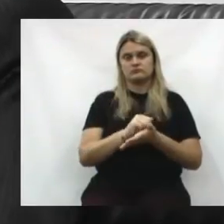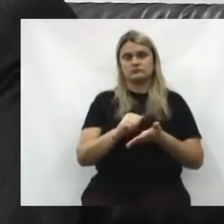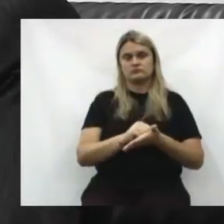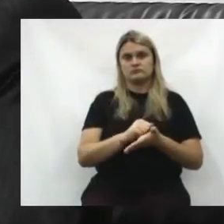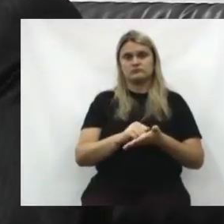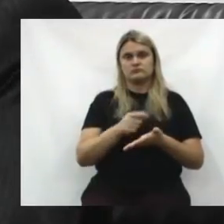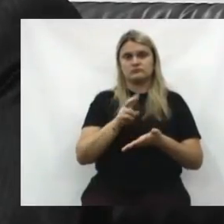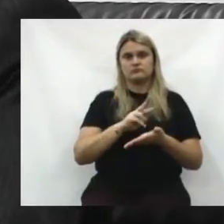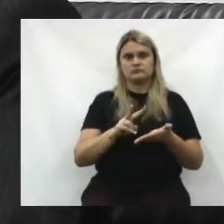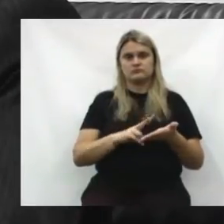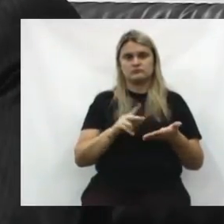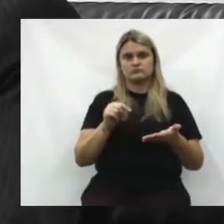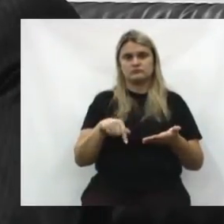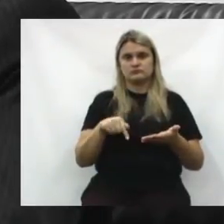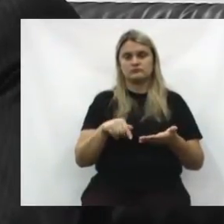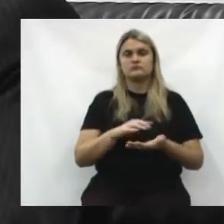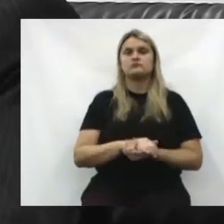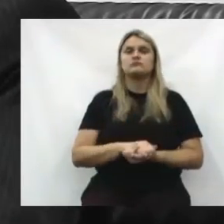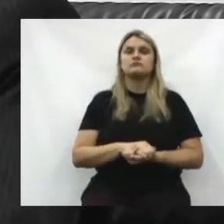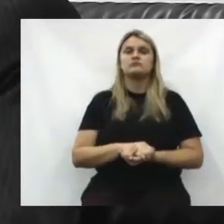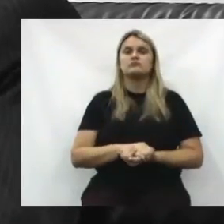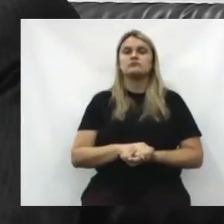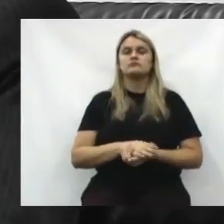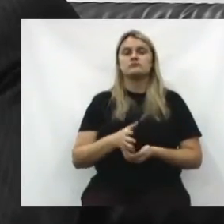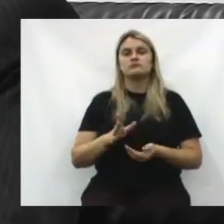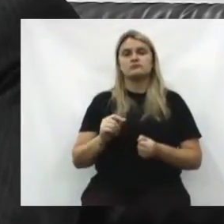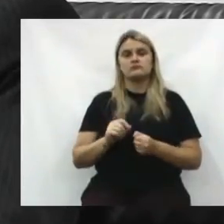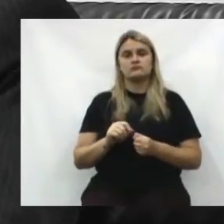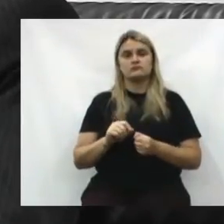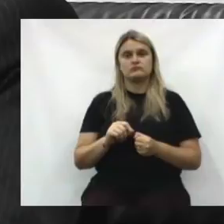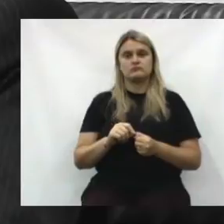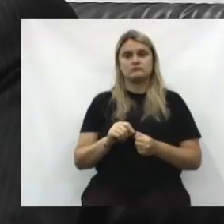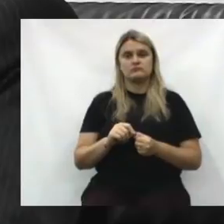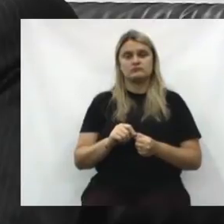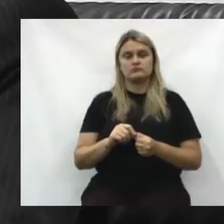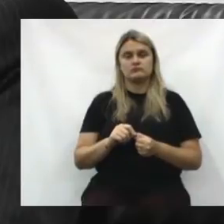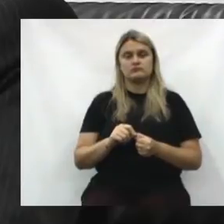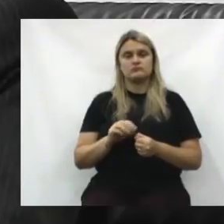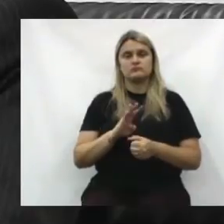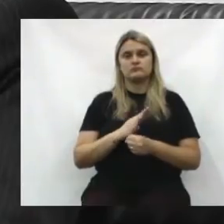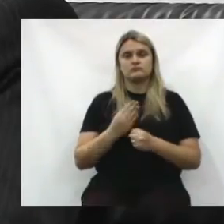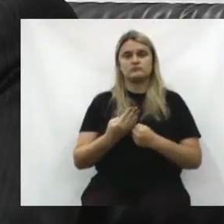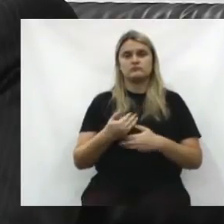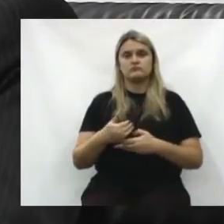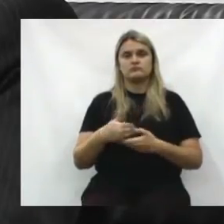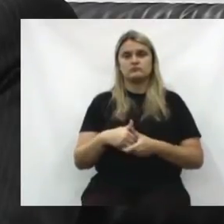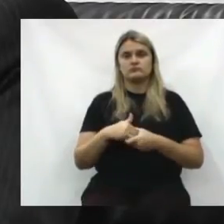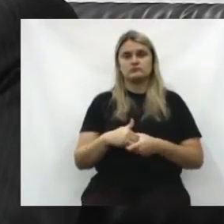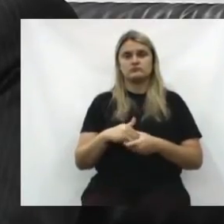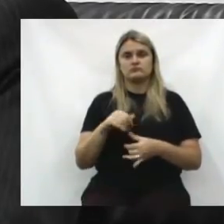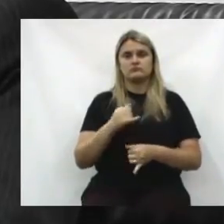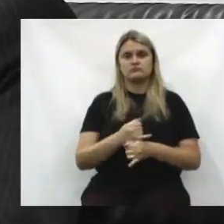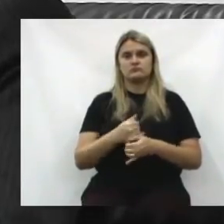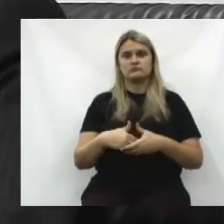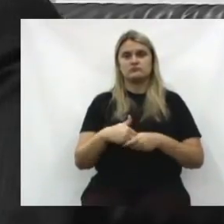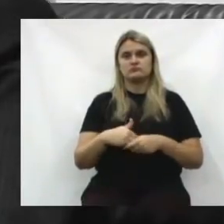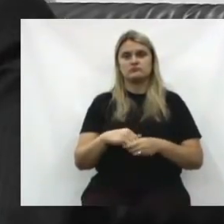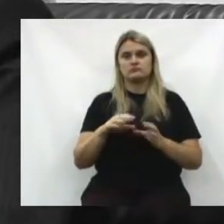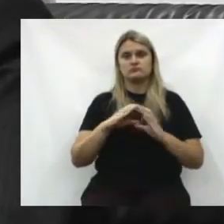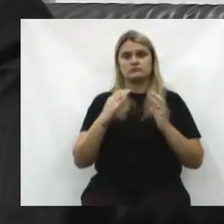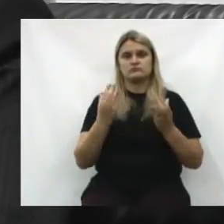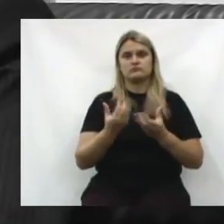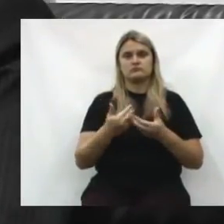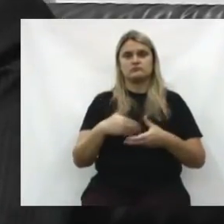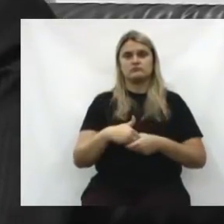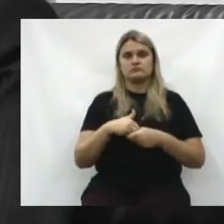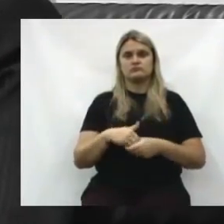de todas essas atividades que foram lidas aqui, eles estão fazendo ali pelaquele bairro. Então, parabéns à